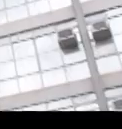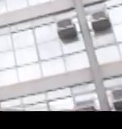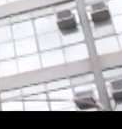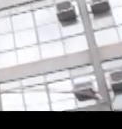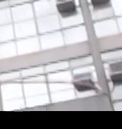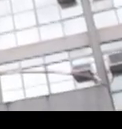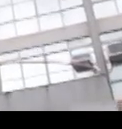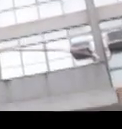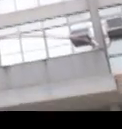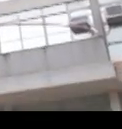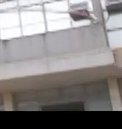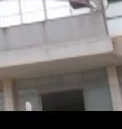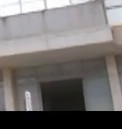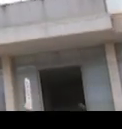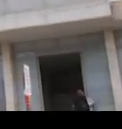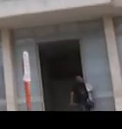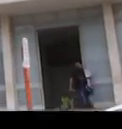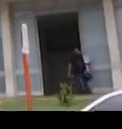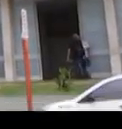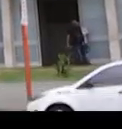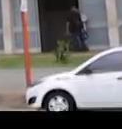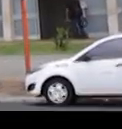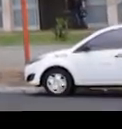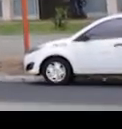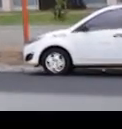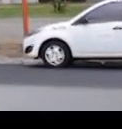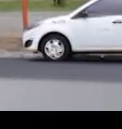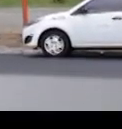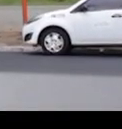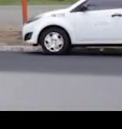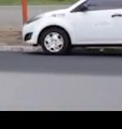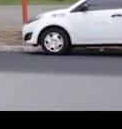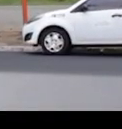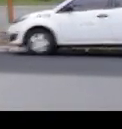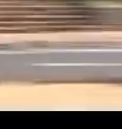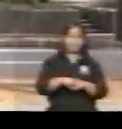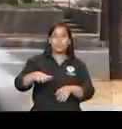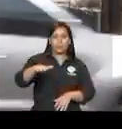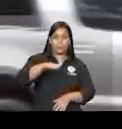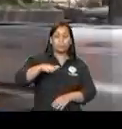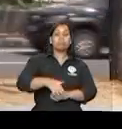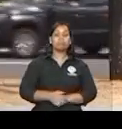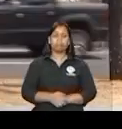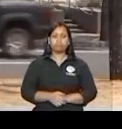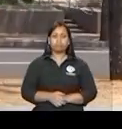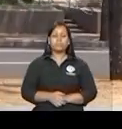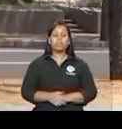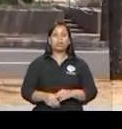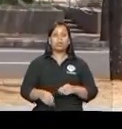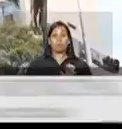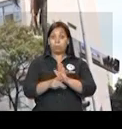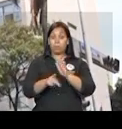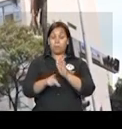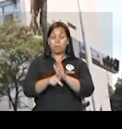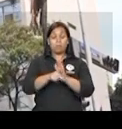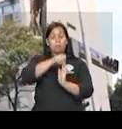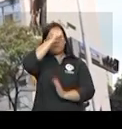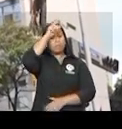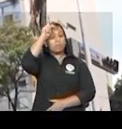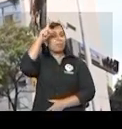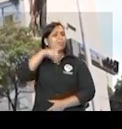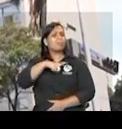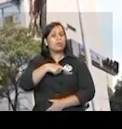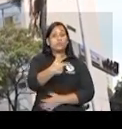a administração municipal tem um orçamento estimado em R$2 bilhões. A estrutura da Prefeitura de Rio Preto conta com um total